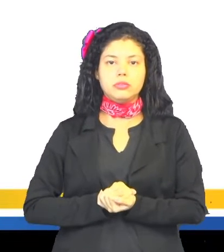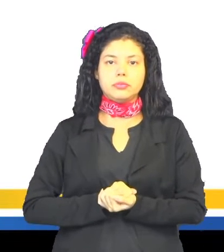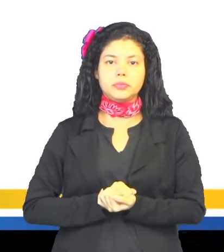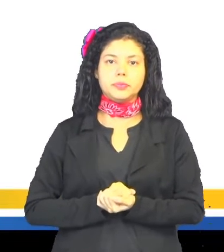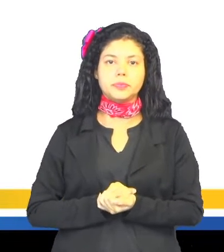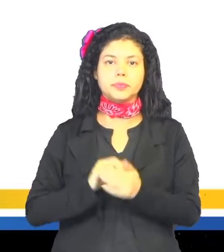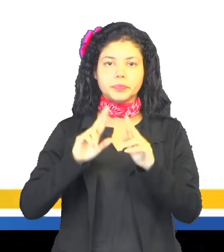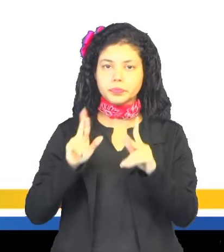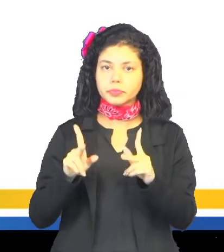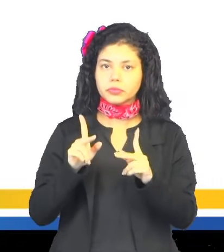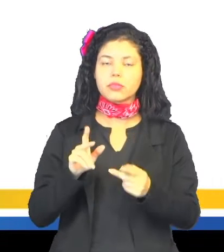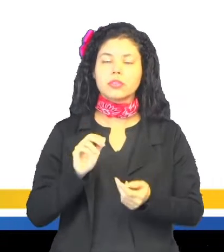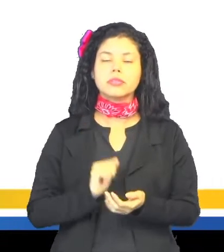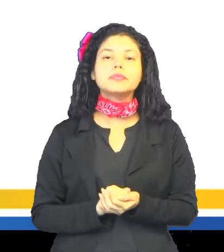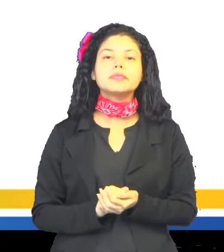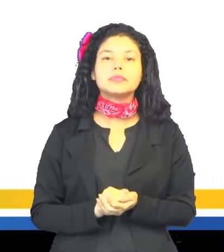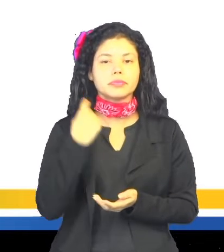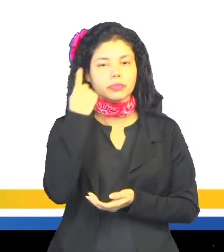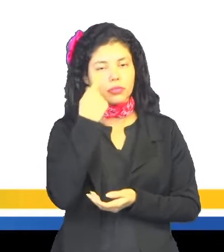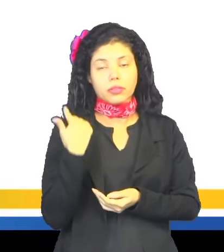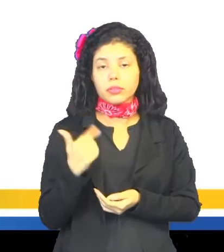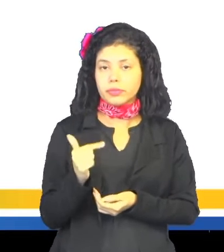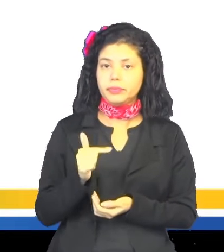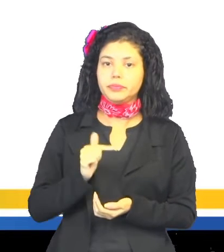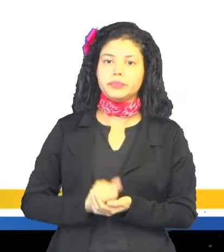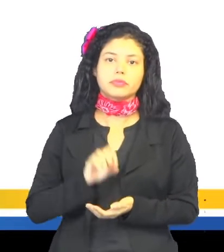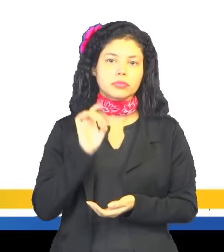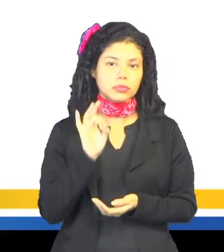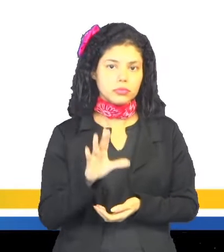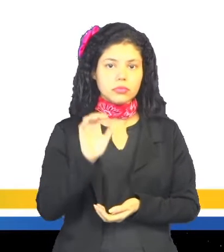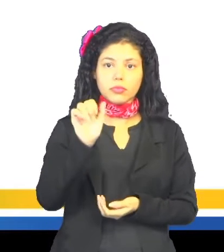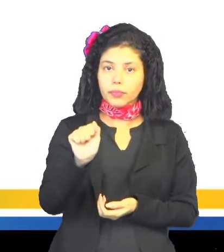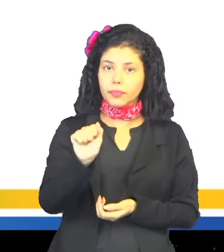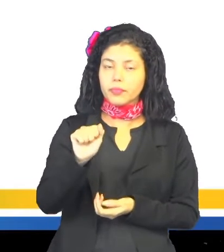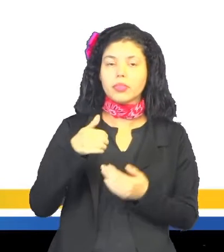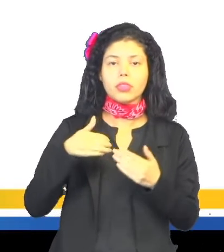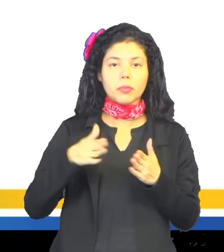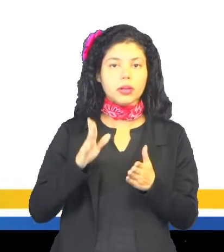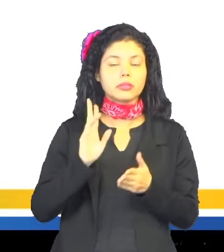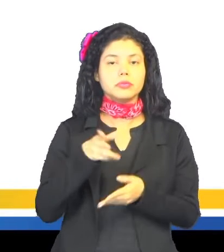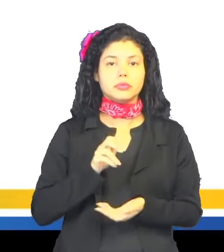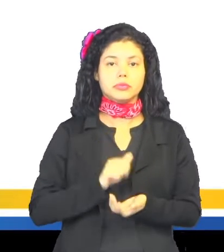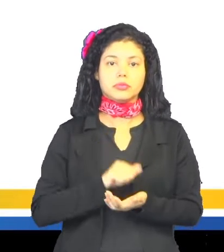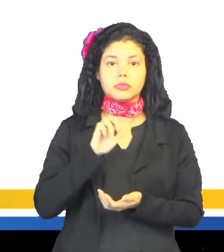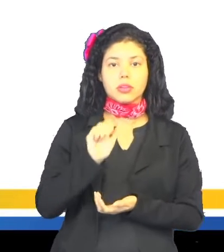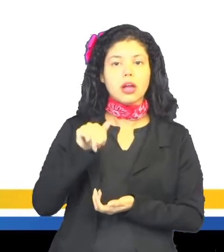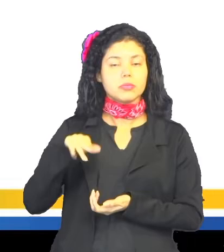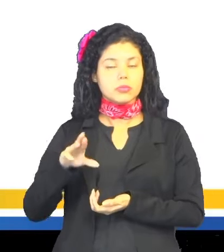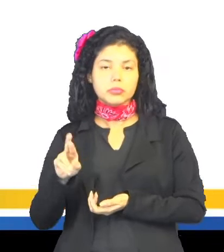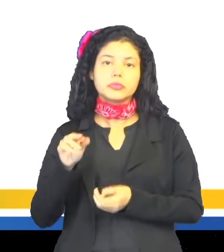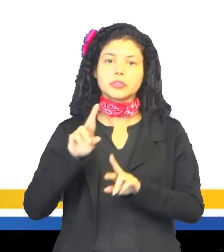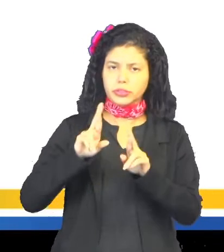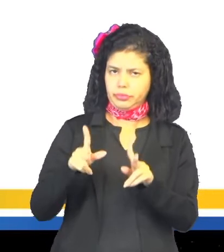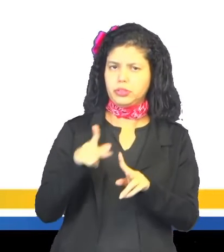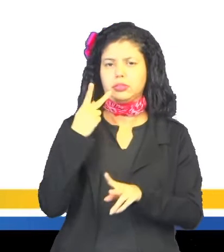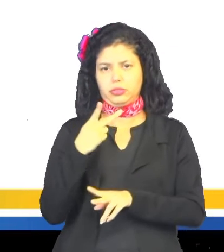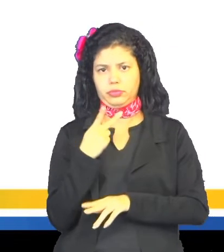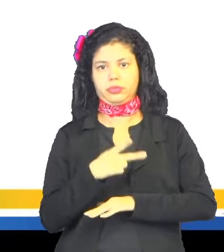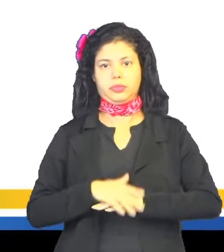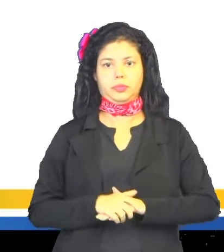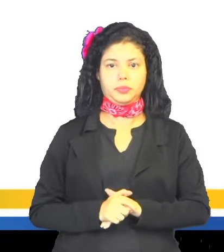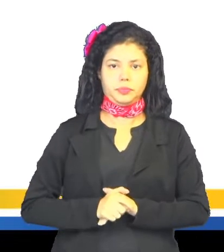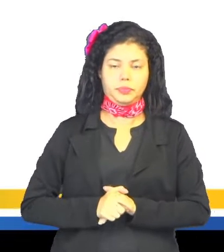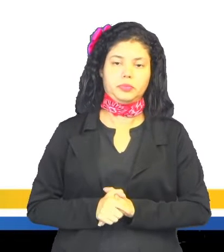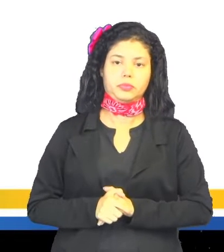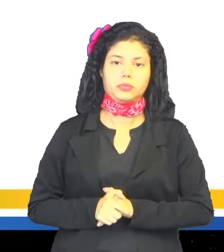focalizado que é meio fechado a língua espanhola não há vai ser sempre aberto né aberra mora tão entre